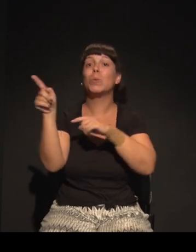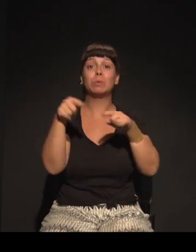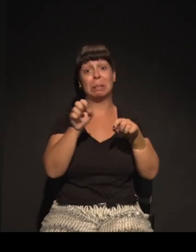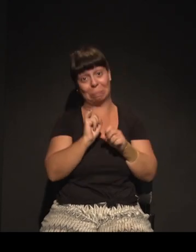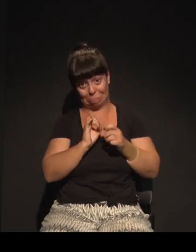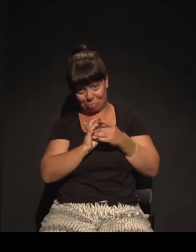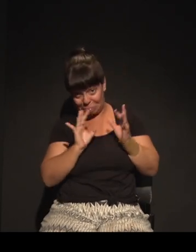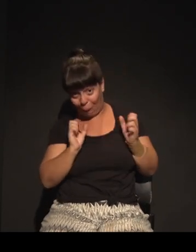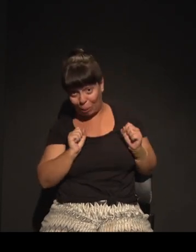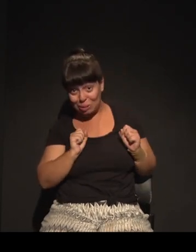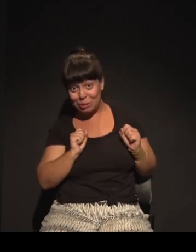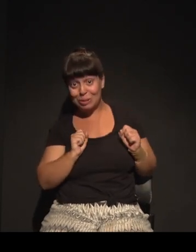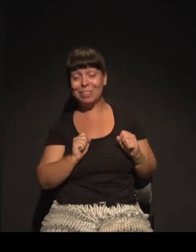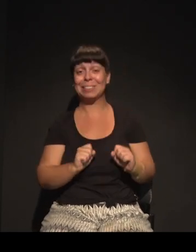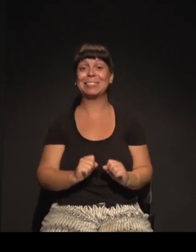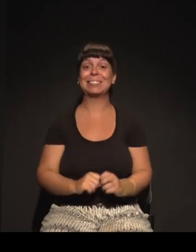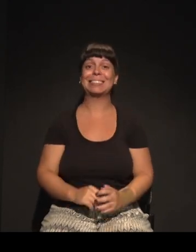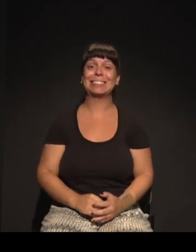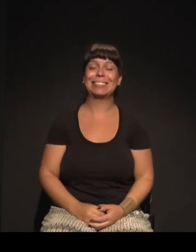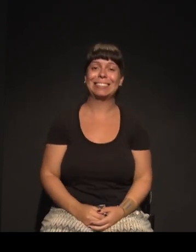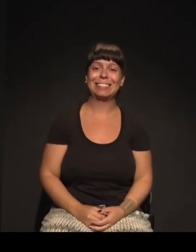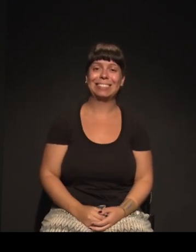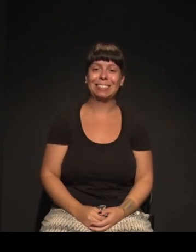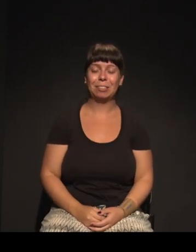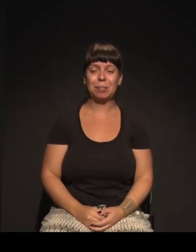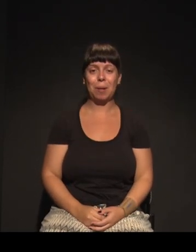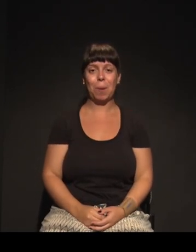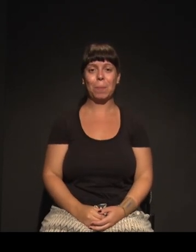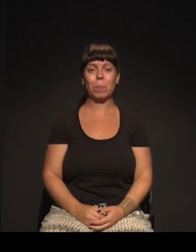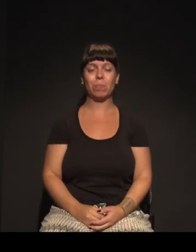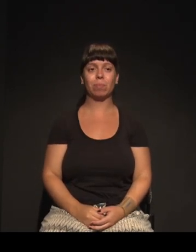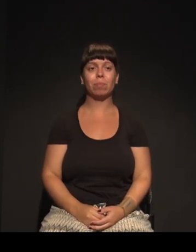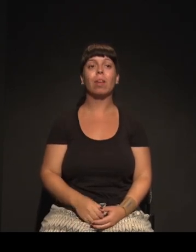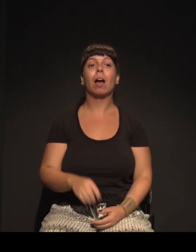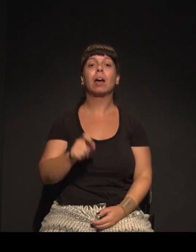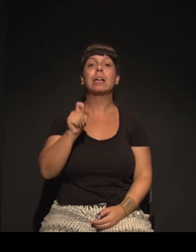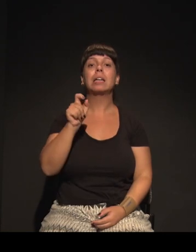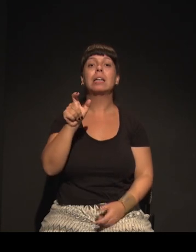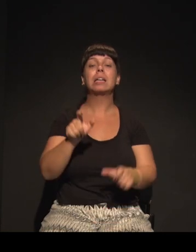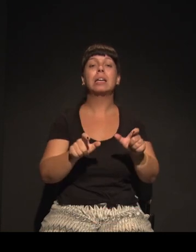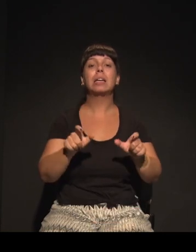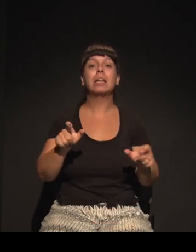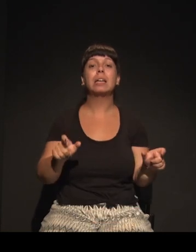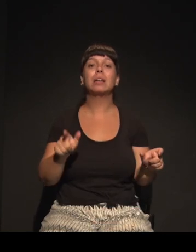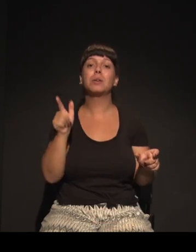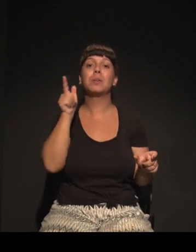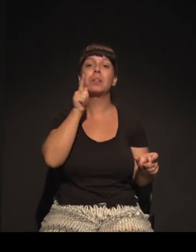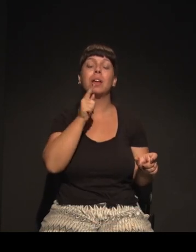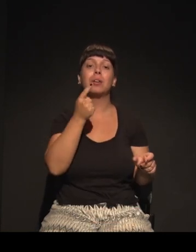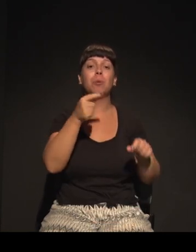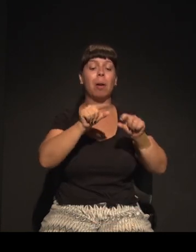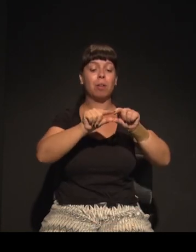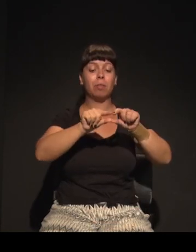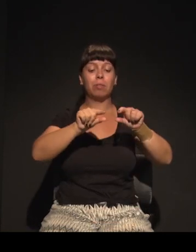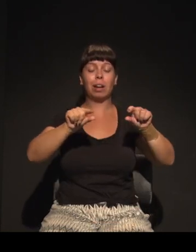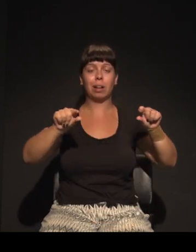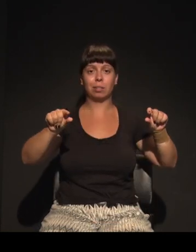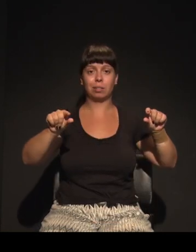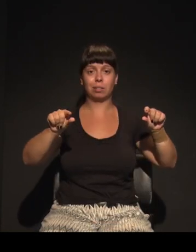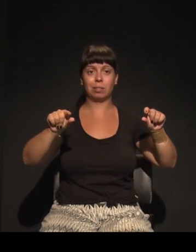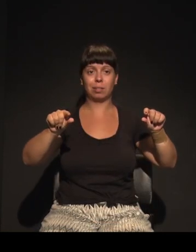permitir a quem aqui fala uma frase em